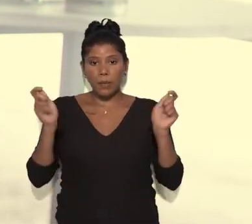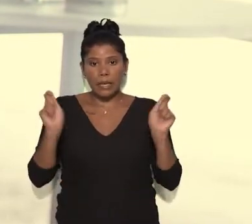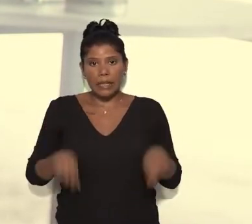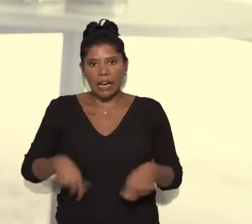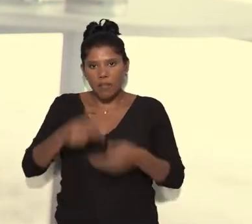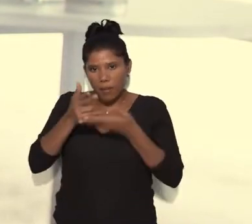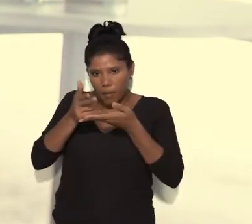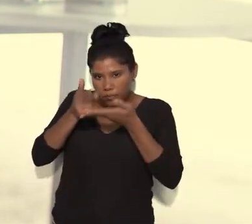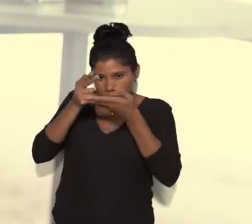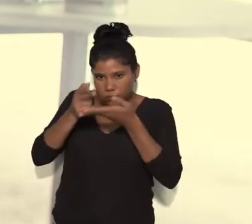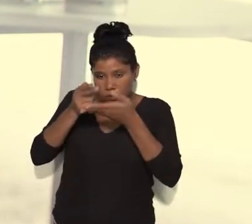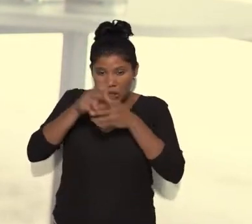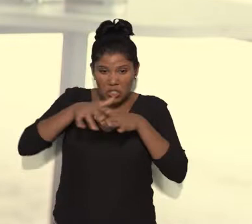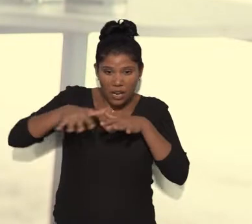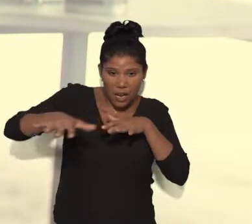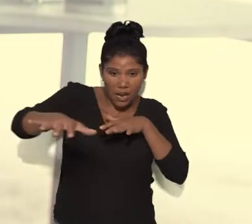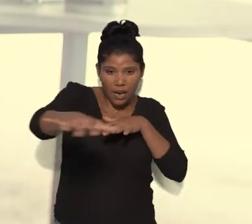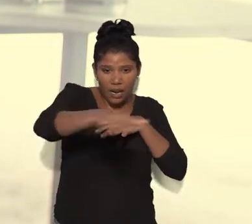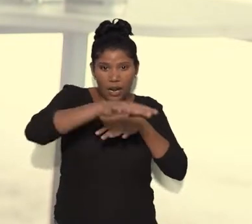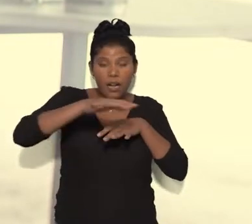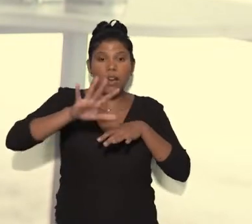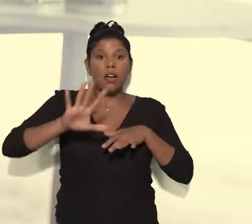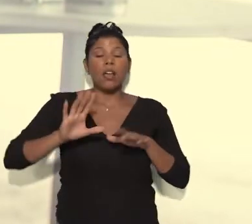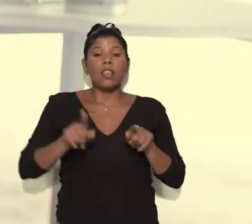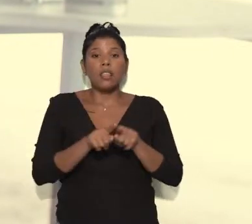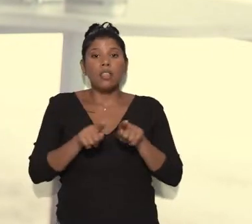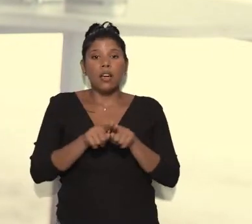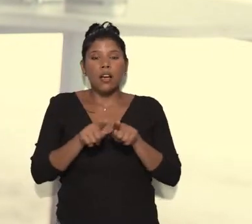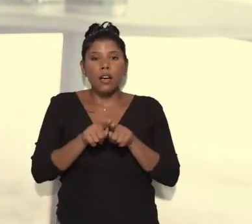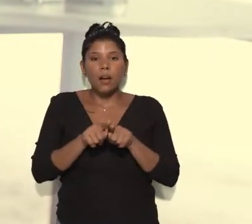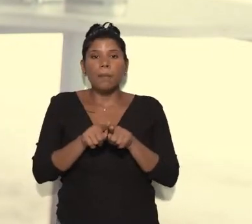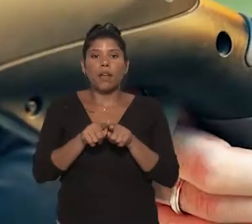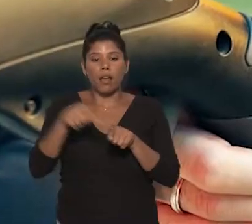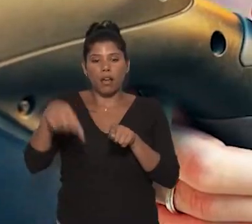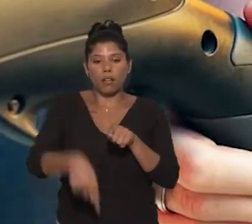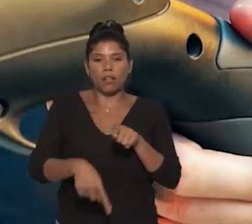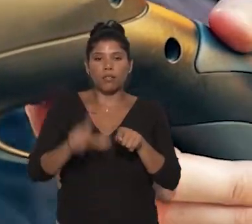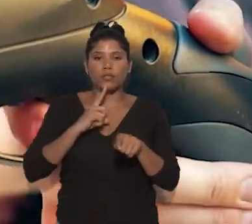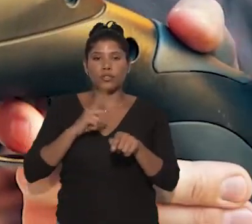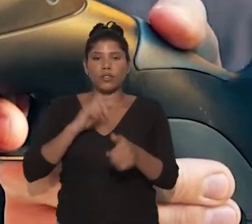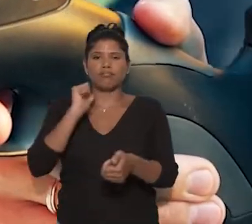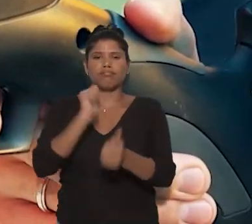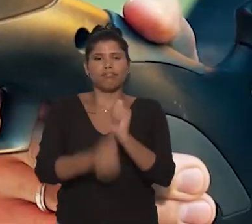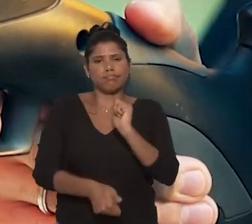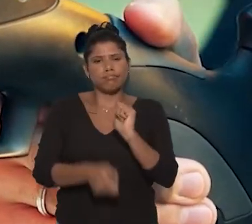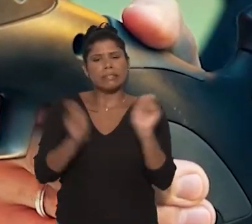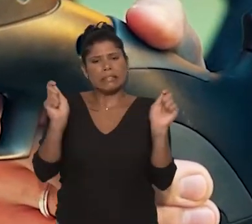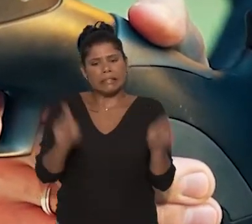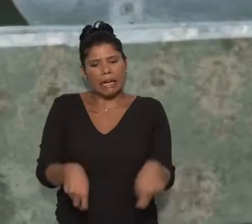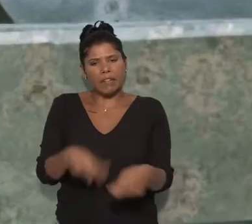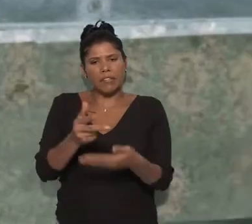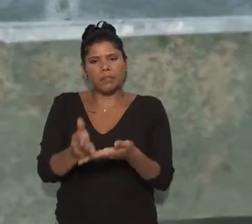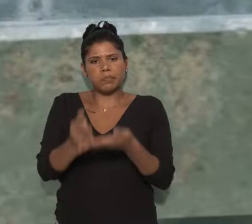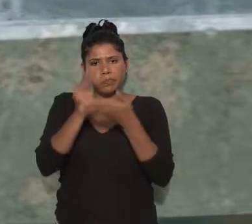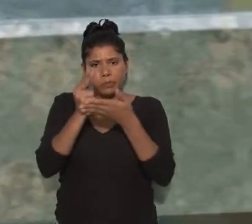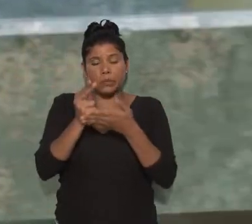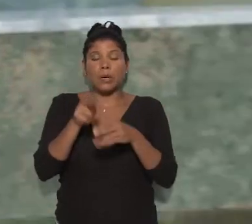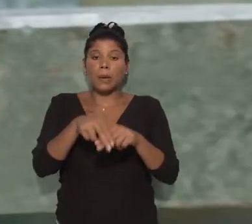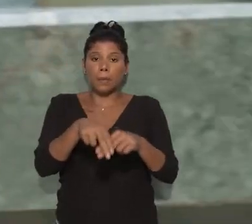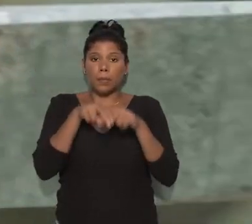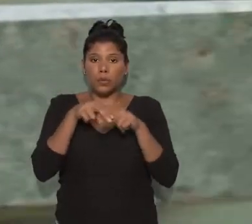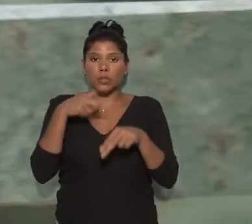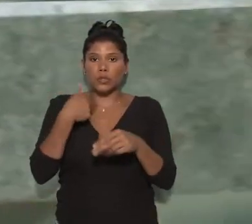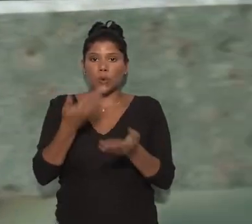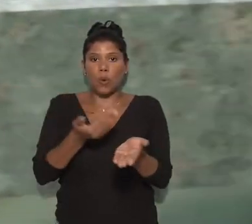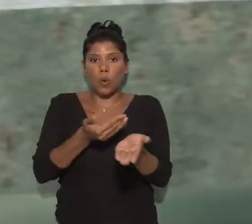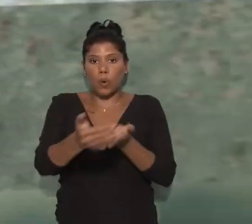gente entrar, porque a modalidade estava crescente no Brasil, do ar comprimido, né? E aí eu comecei a ter